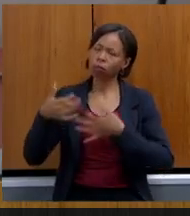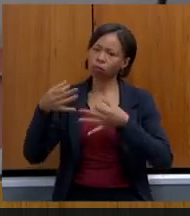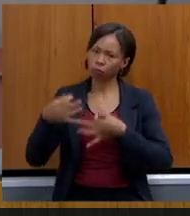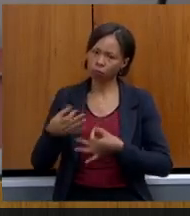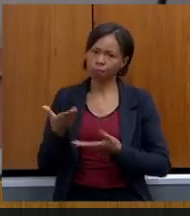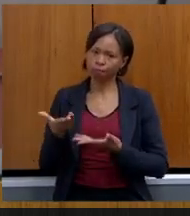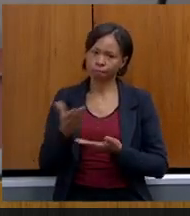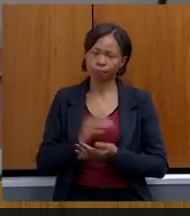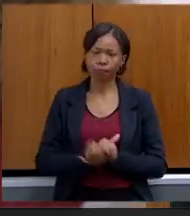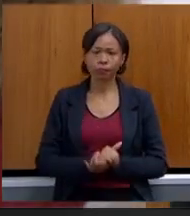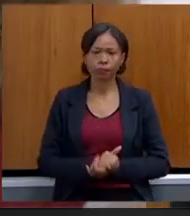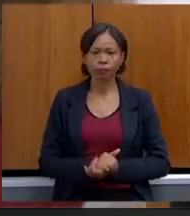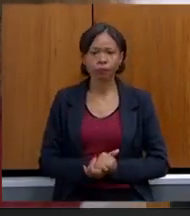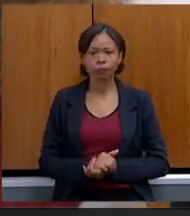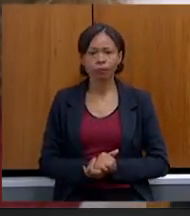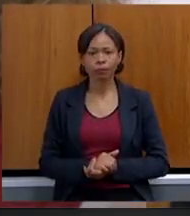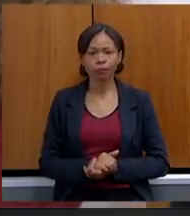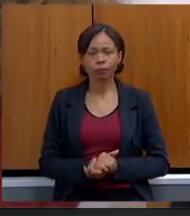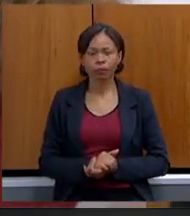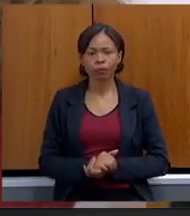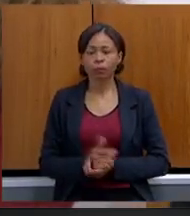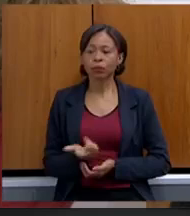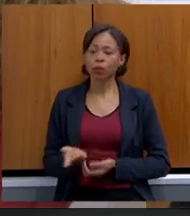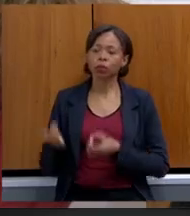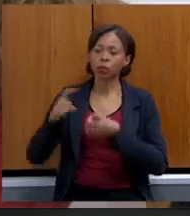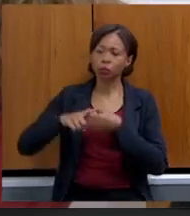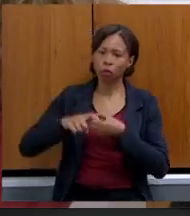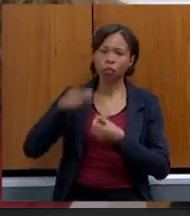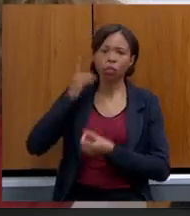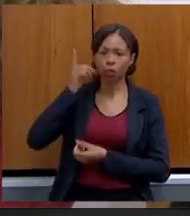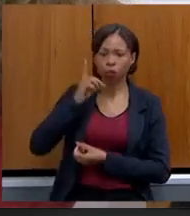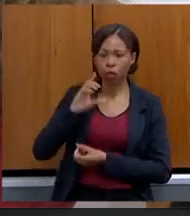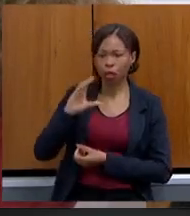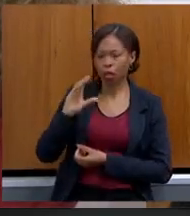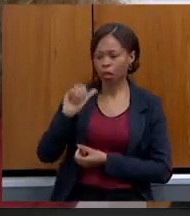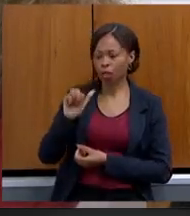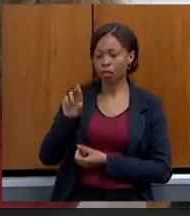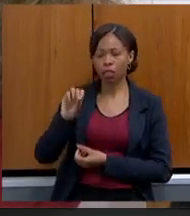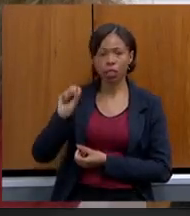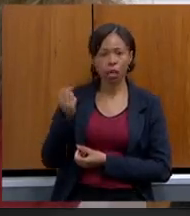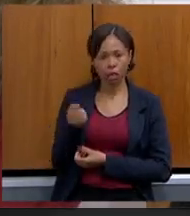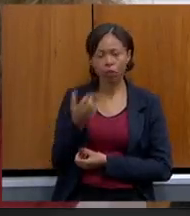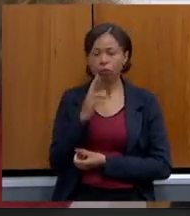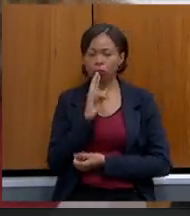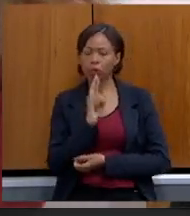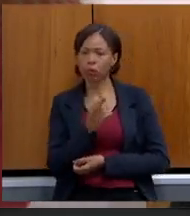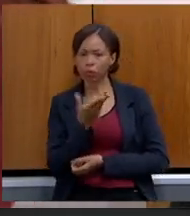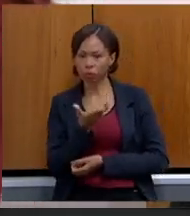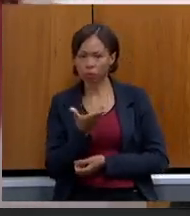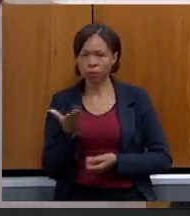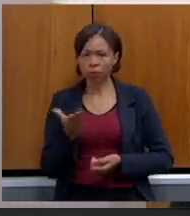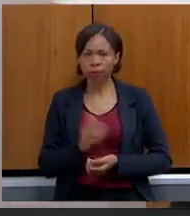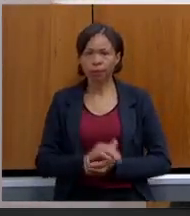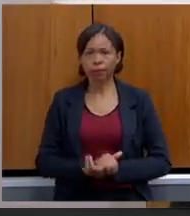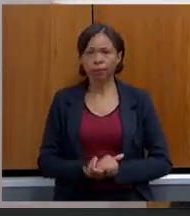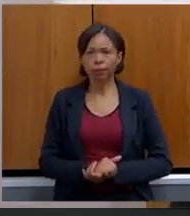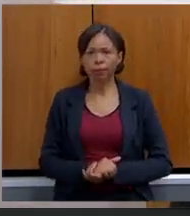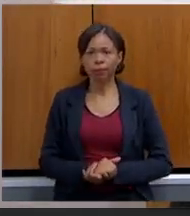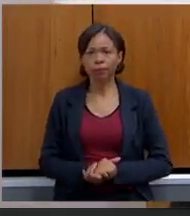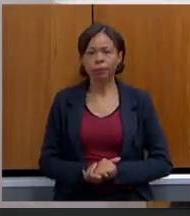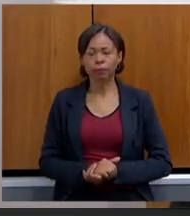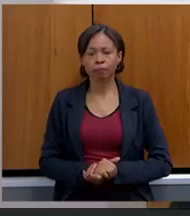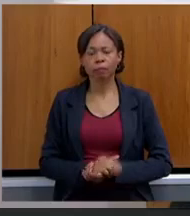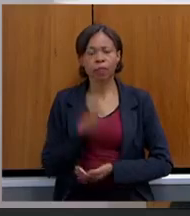obrigada bom obrigada devolvo a palavra o deputado Carlos Pimenta para suas considerações e